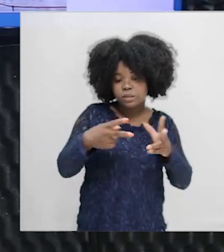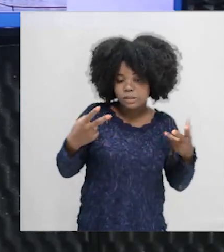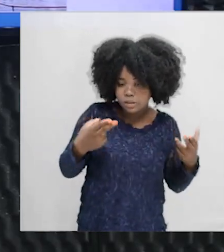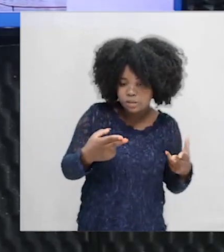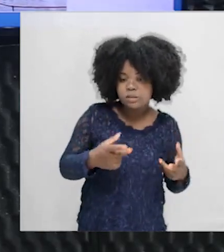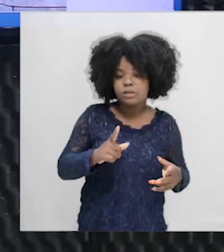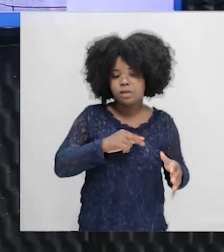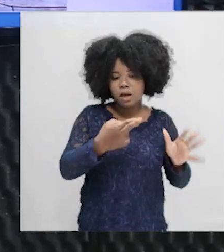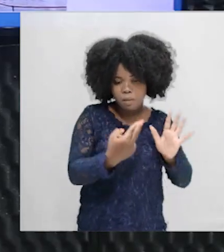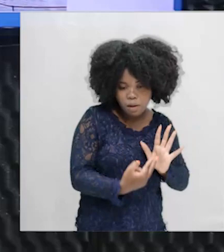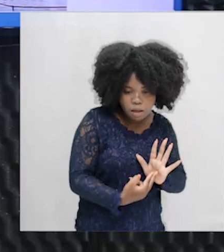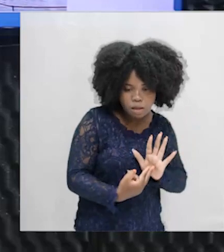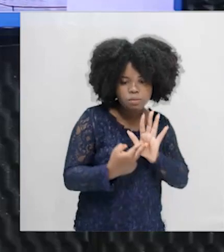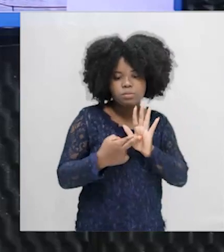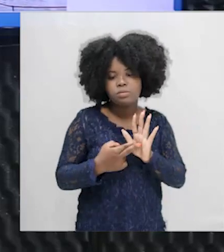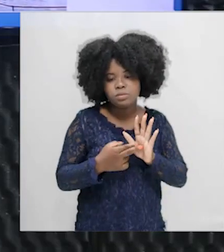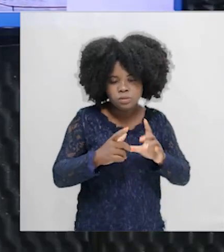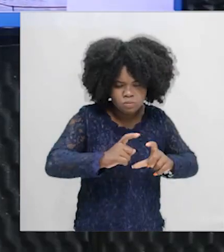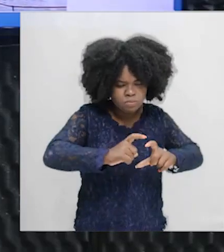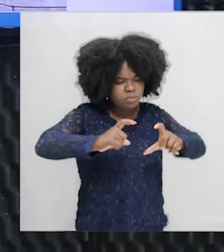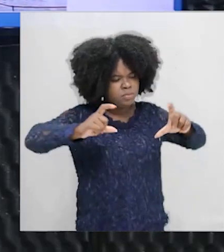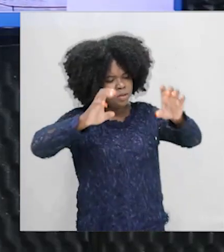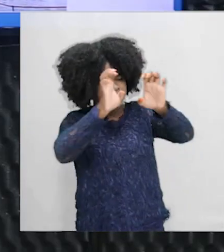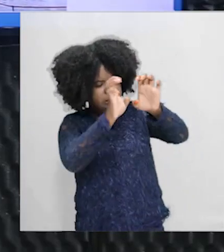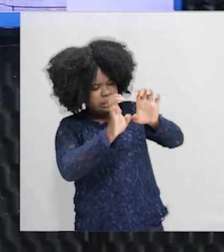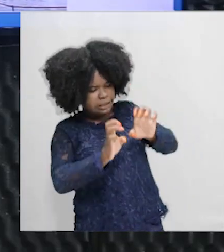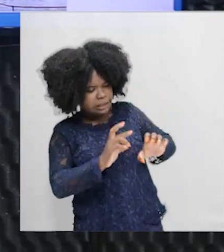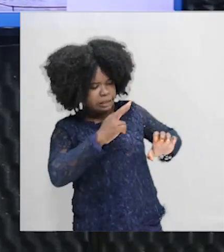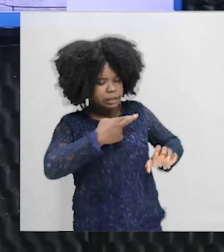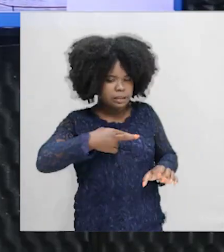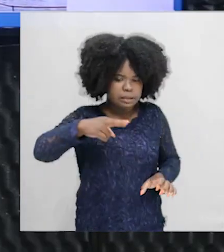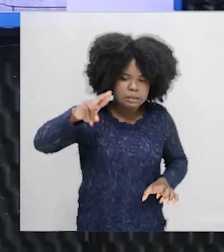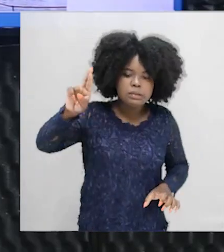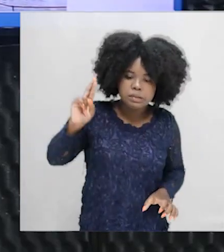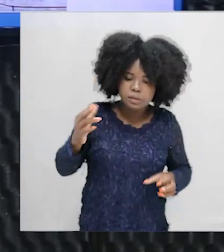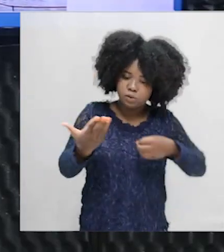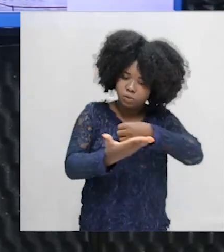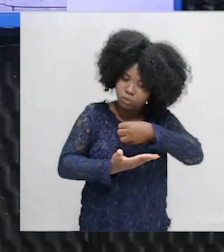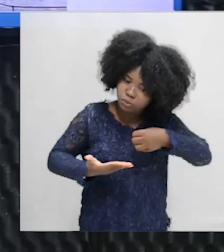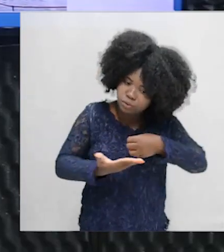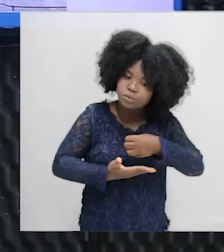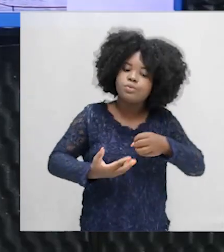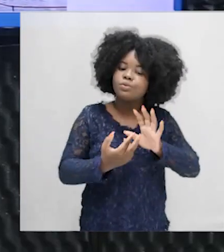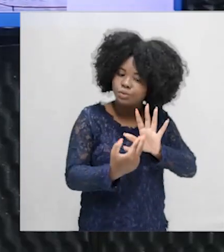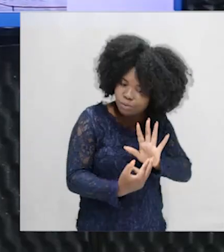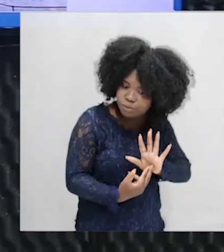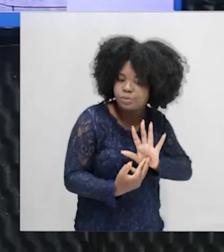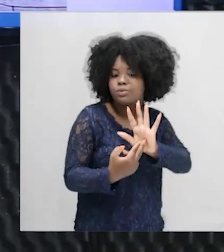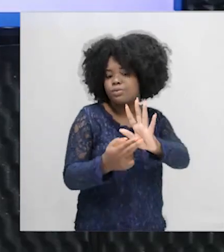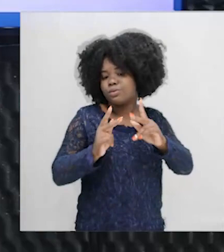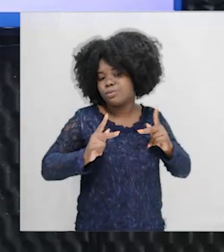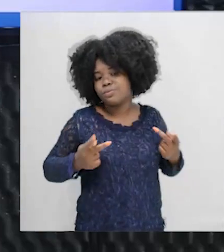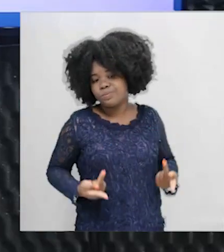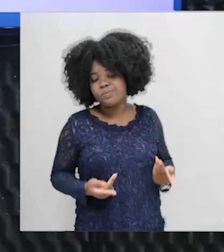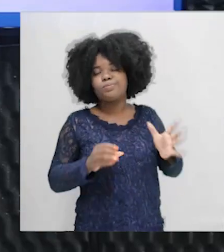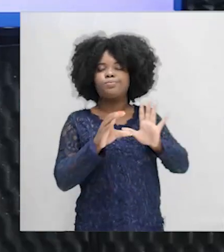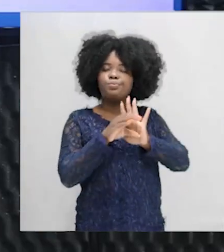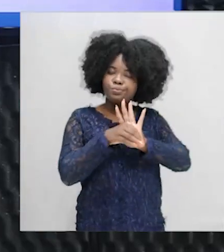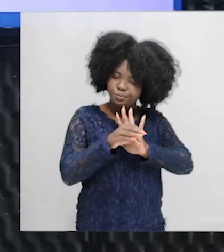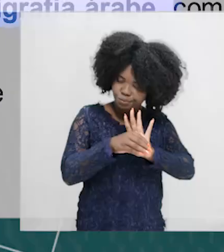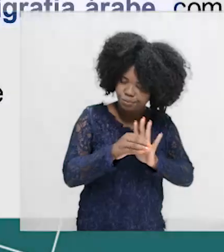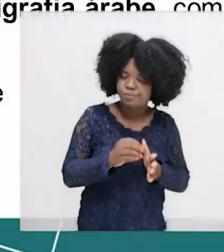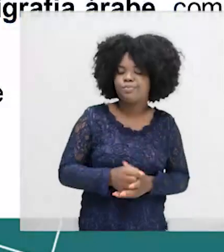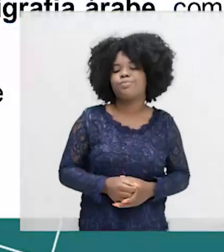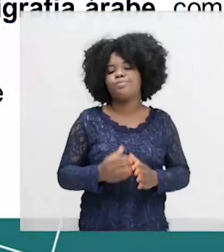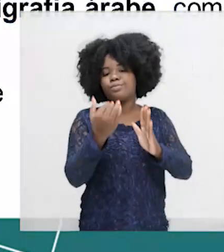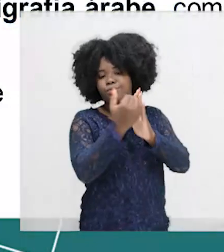uma representatividade da estrutura religiosa como base dessa representação humana. Esse é o conceito